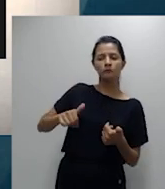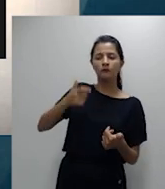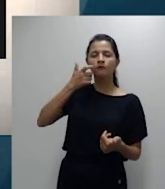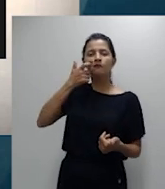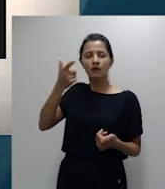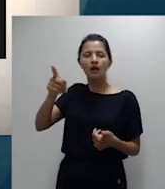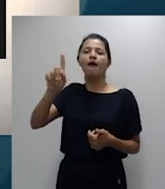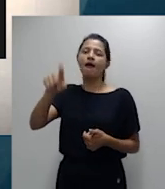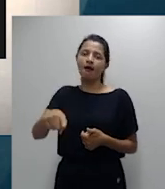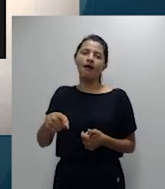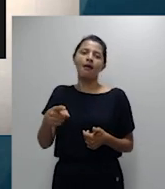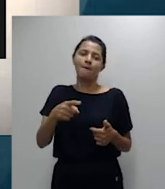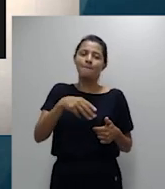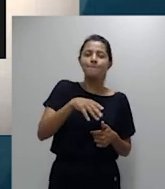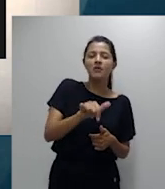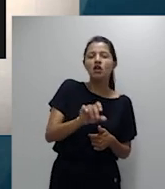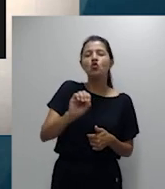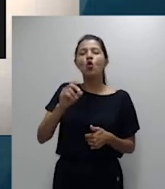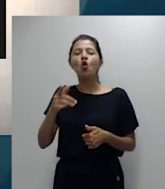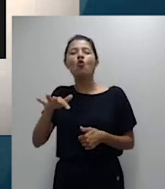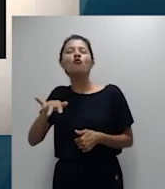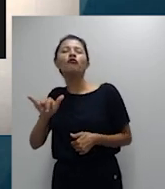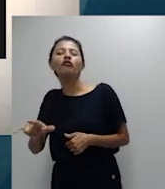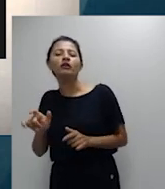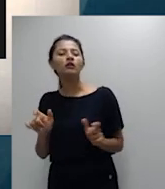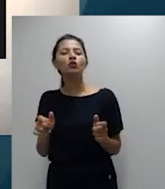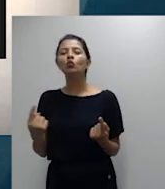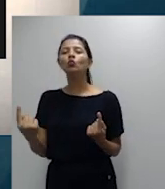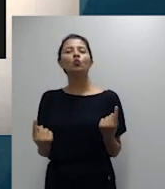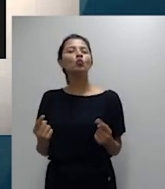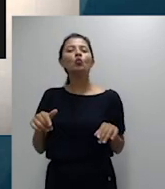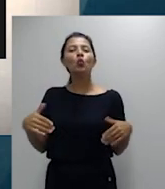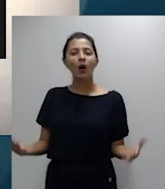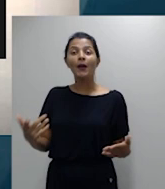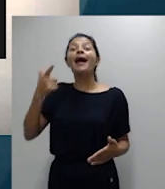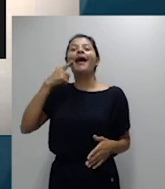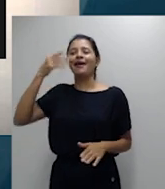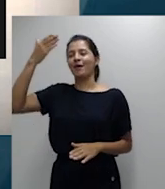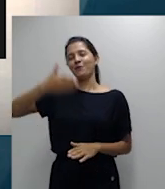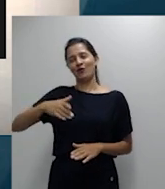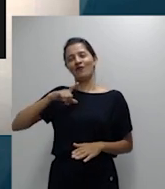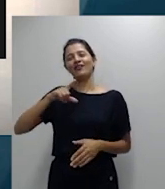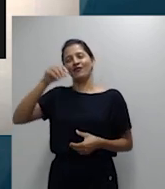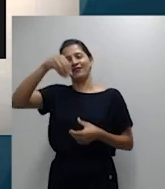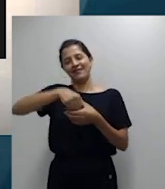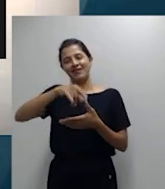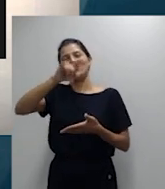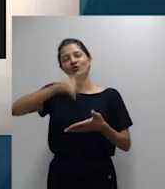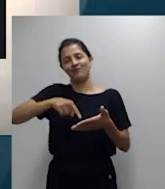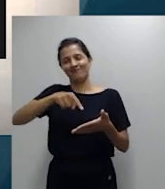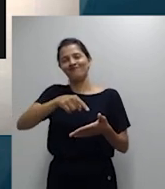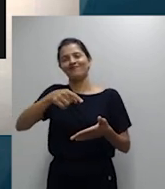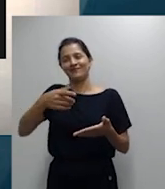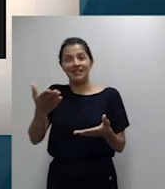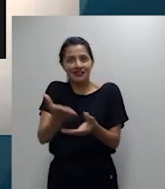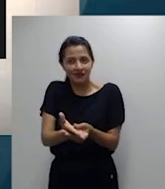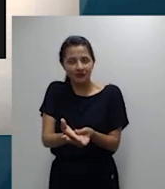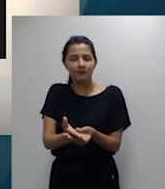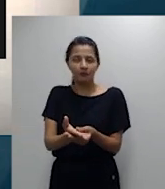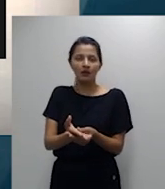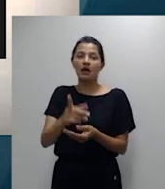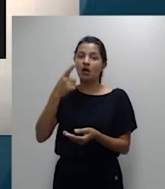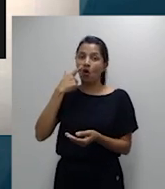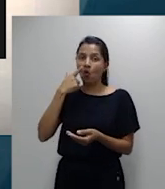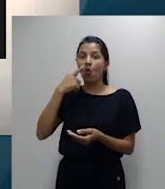e essa é a prova pericial a prova pericial foi produzida nesse tal e a partir do momento que o STJ